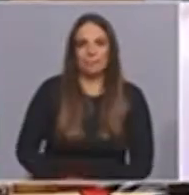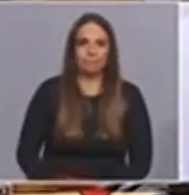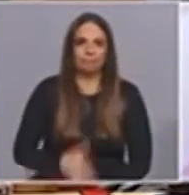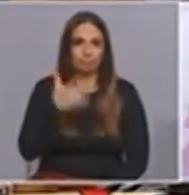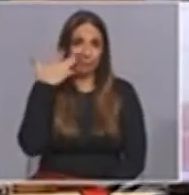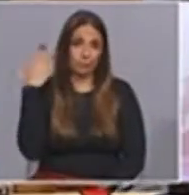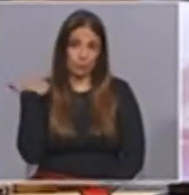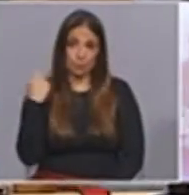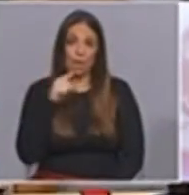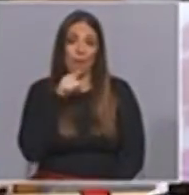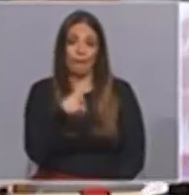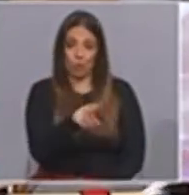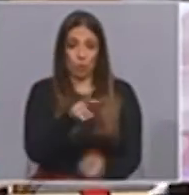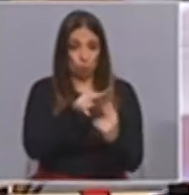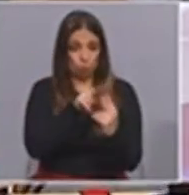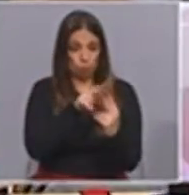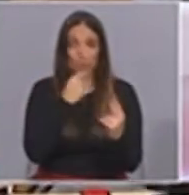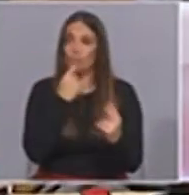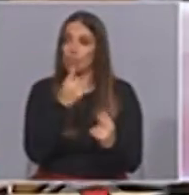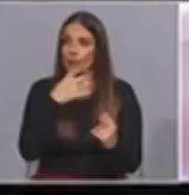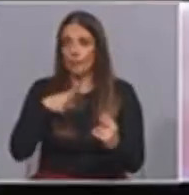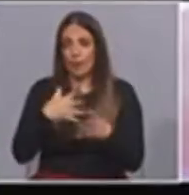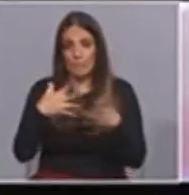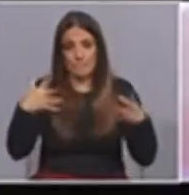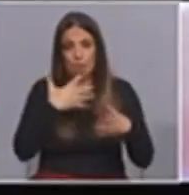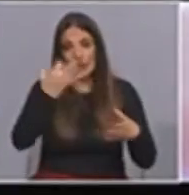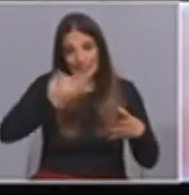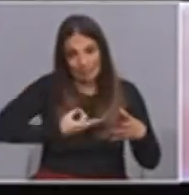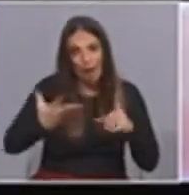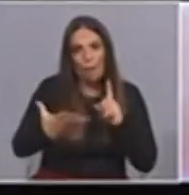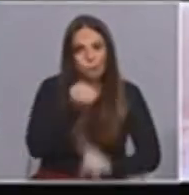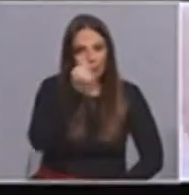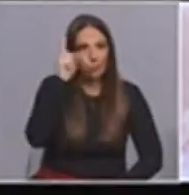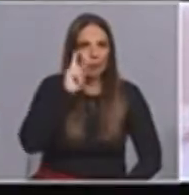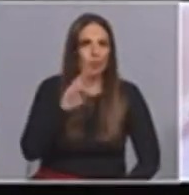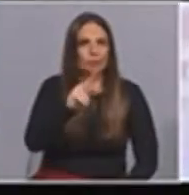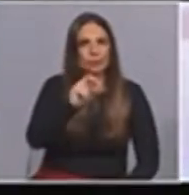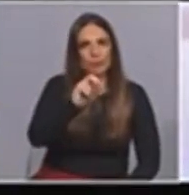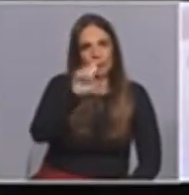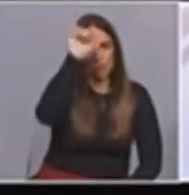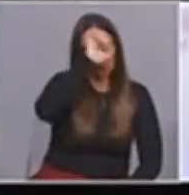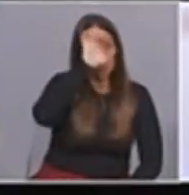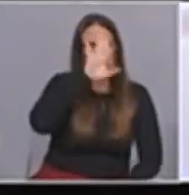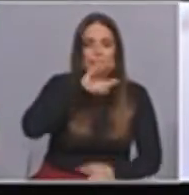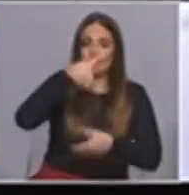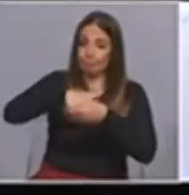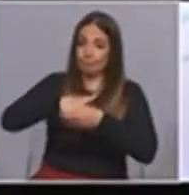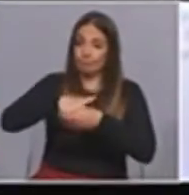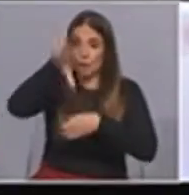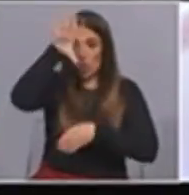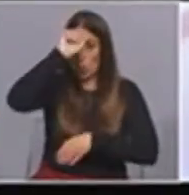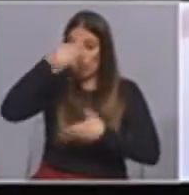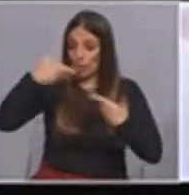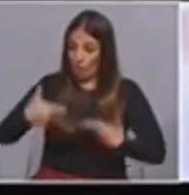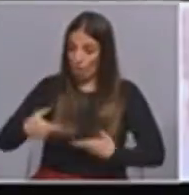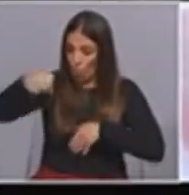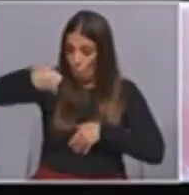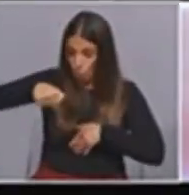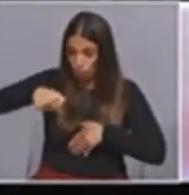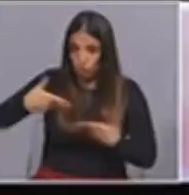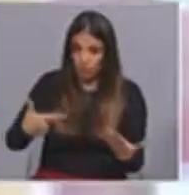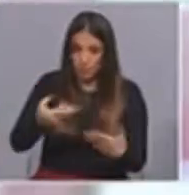António Costa e Rui Rio já disseram que queriam ter maioria absoluta a 30 de janeiro, mas se as eleições legislativas fossem